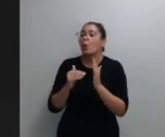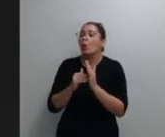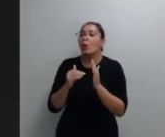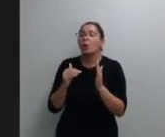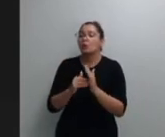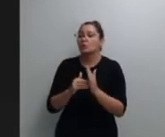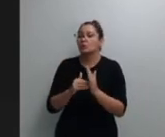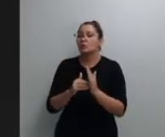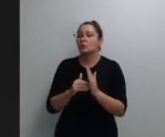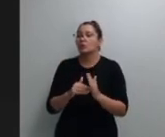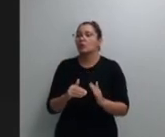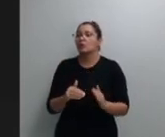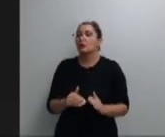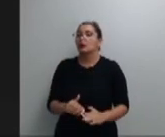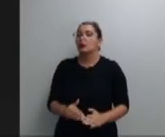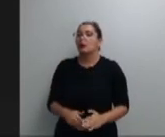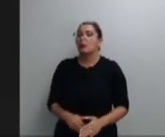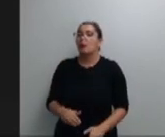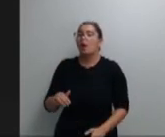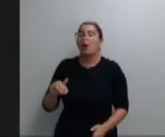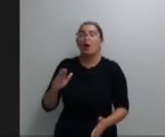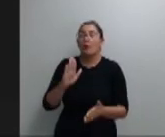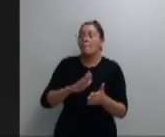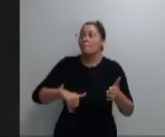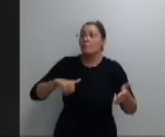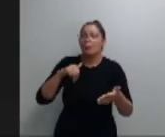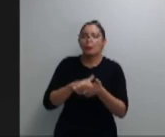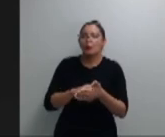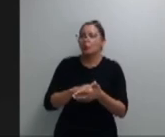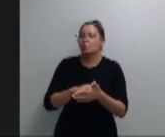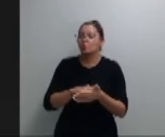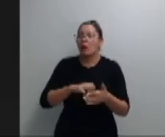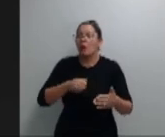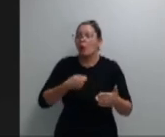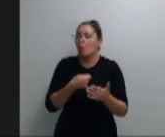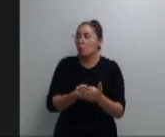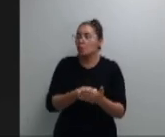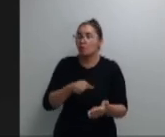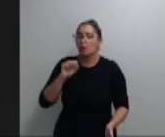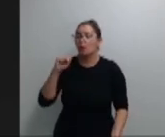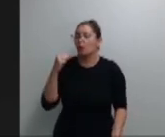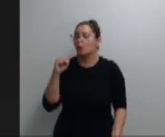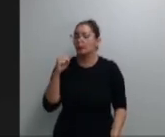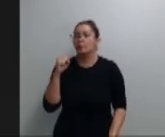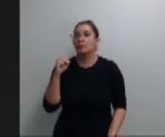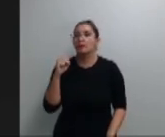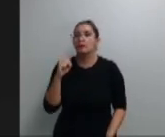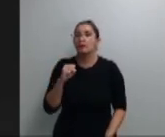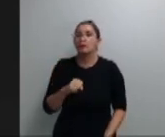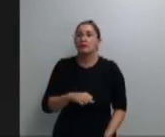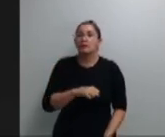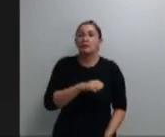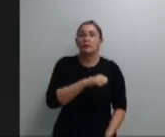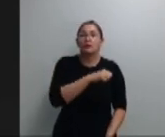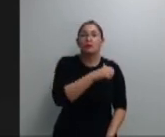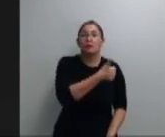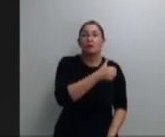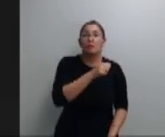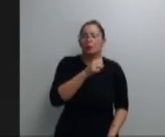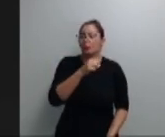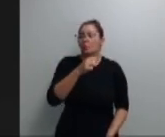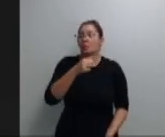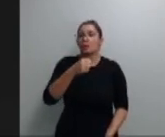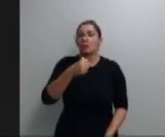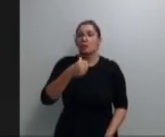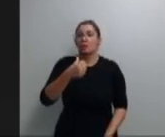devidamente uma multa aplicou devidamente no oito que é o resto 16,29,421 eu